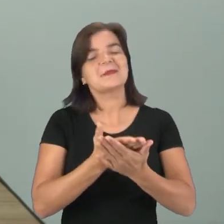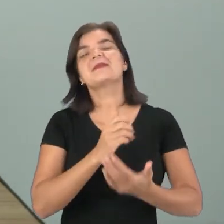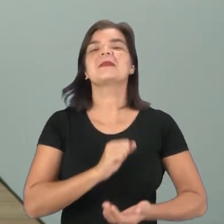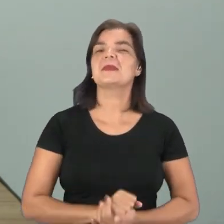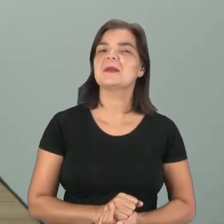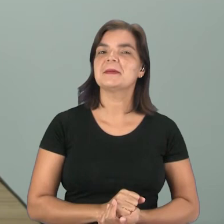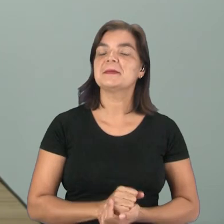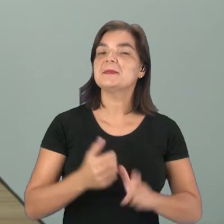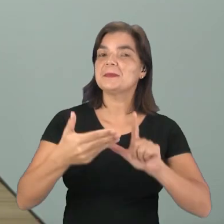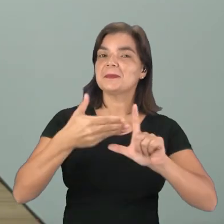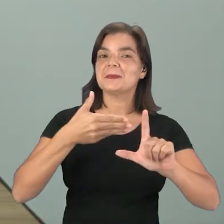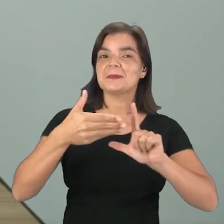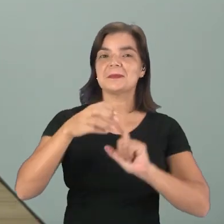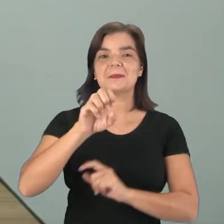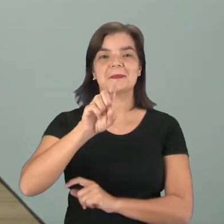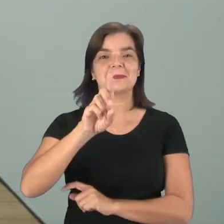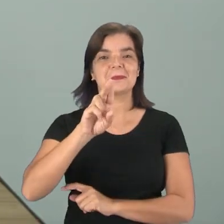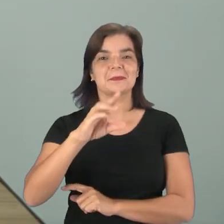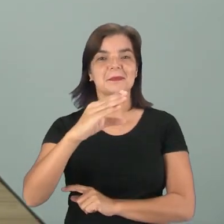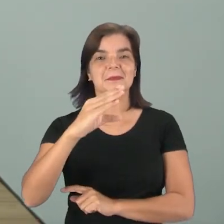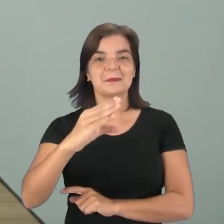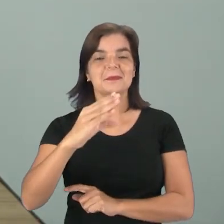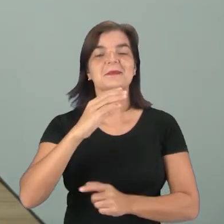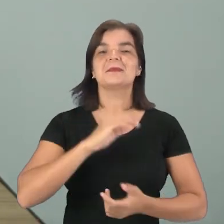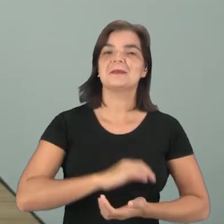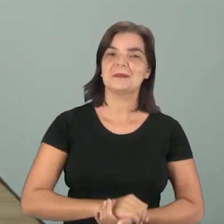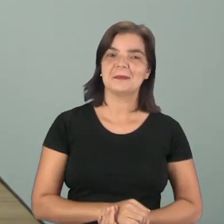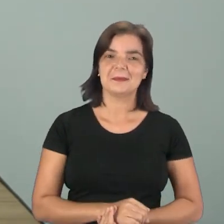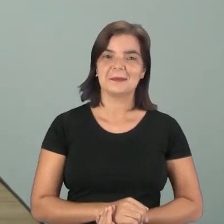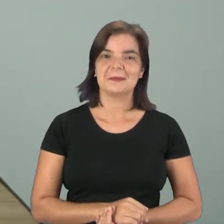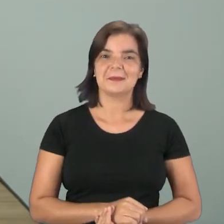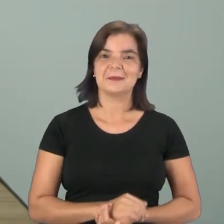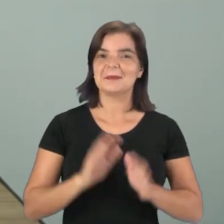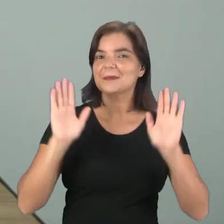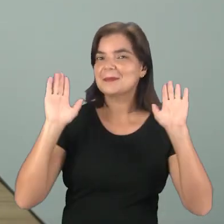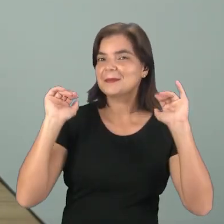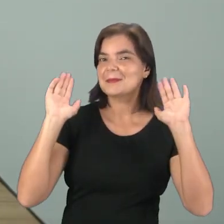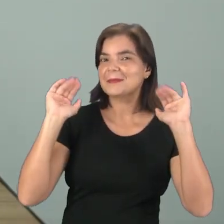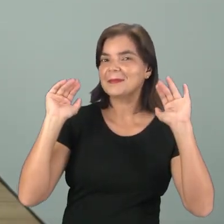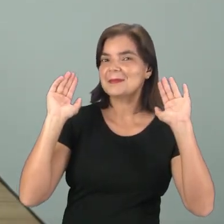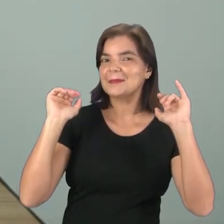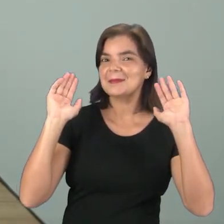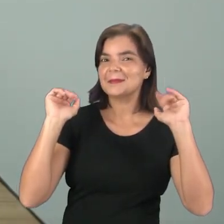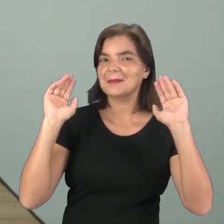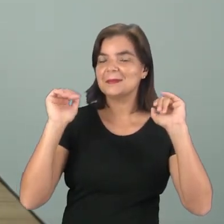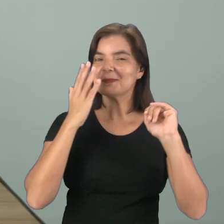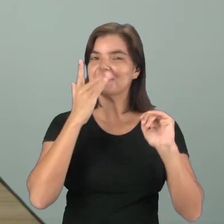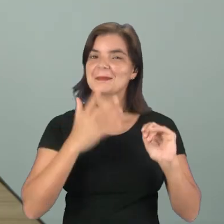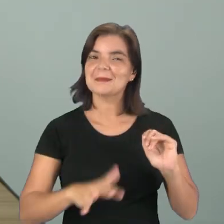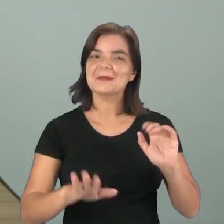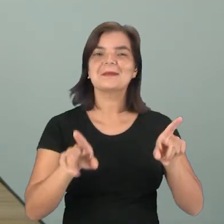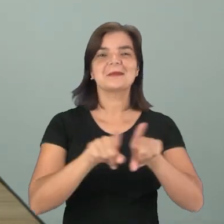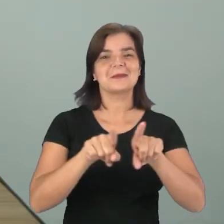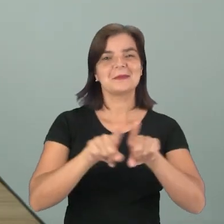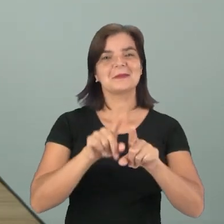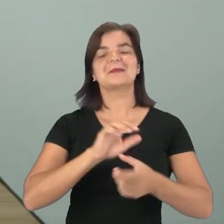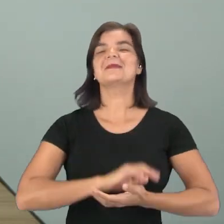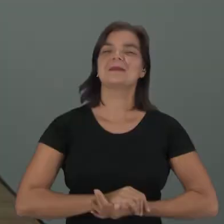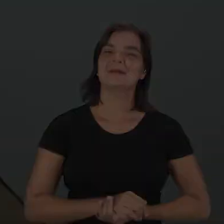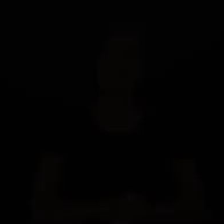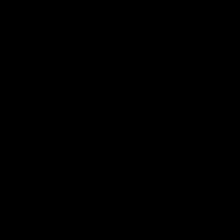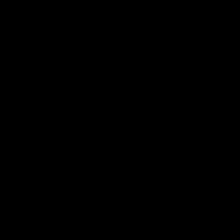outras aulas acesse a plataforma Edu tchau tchau crianças até a nossa próxima